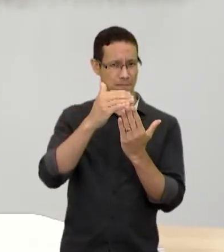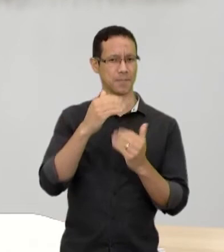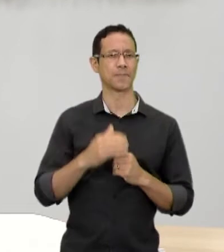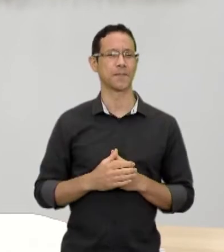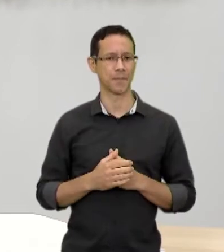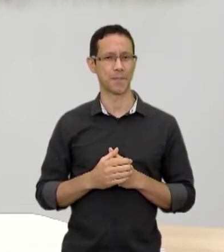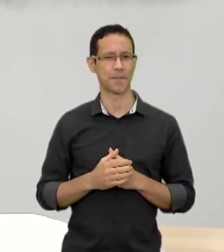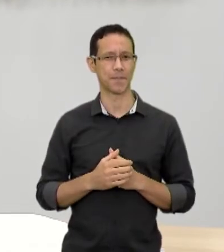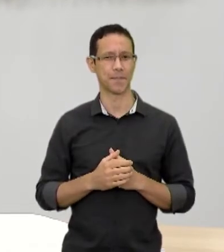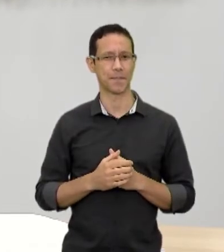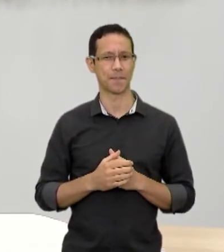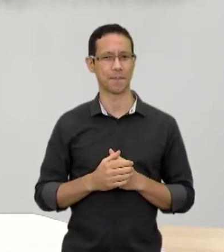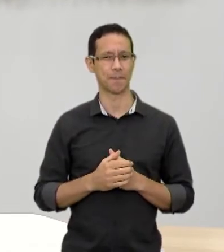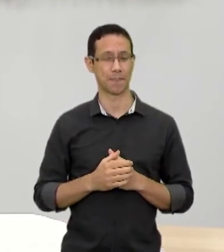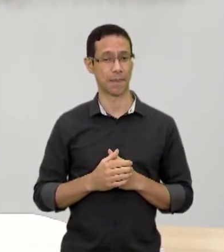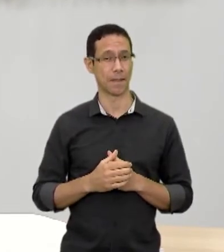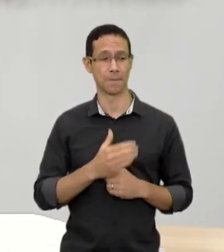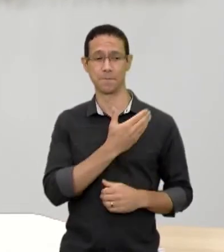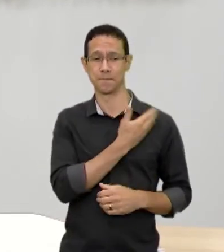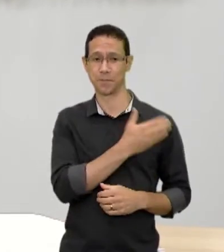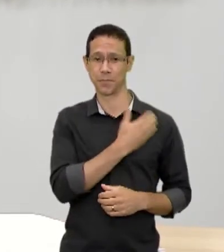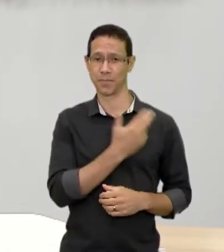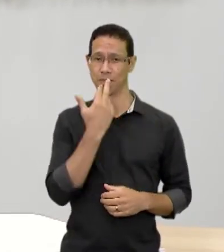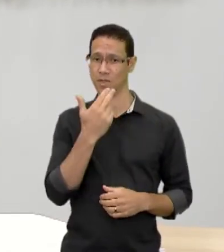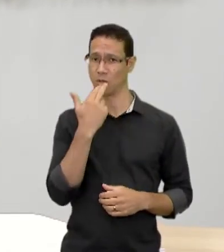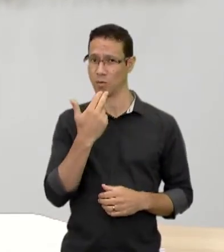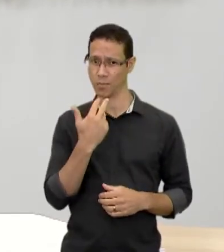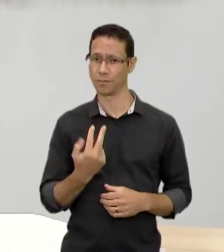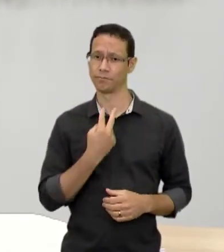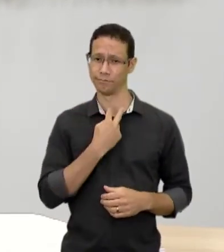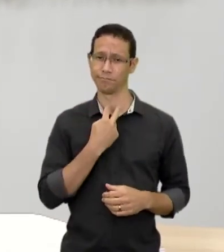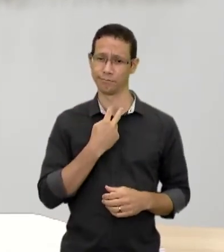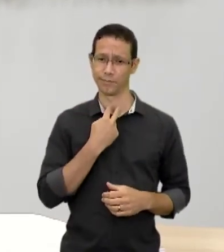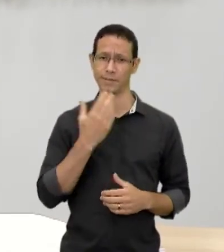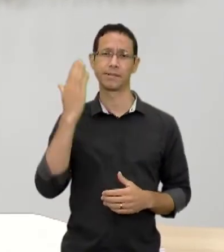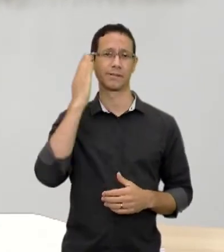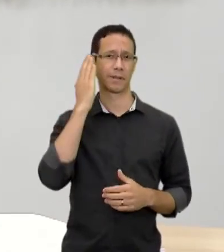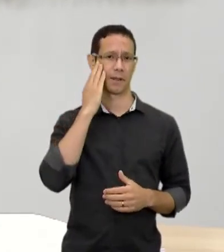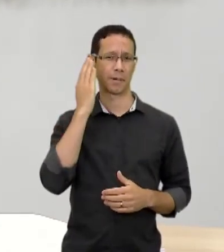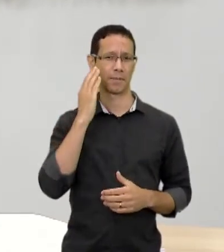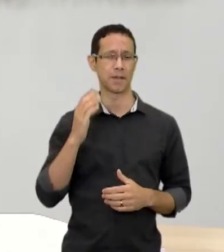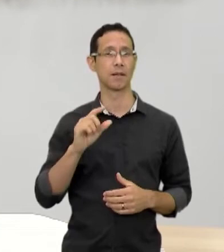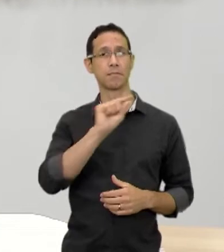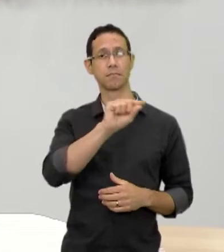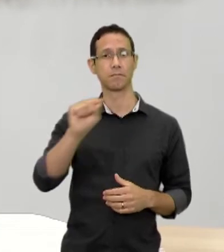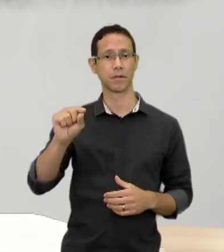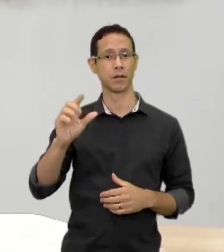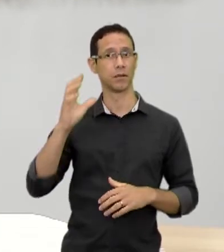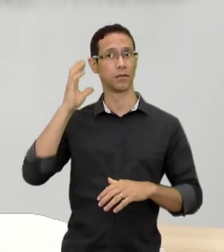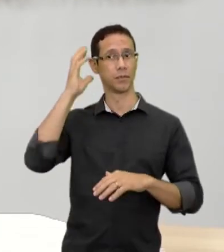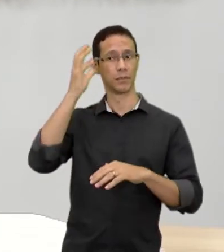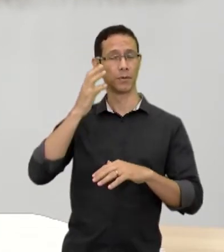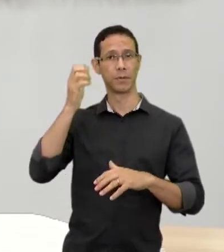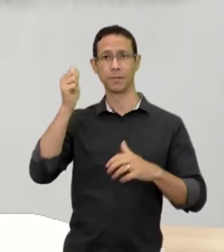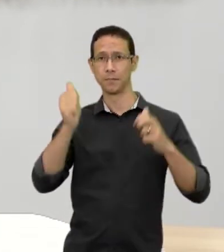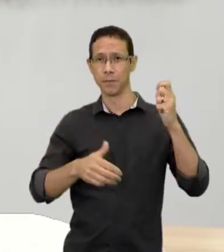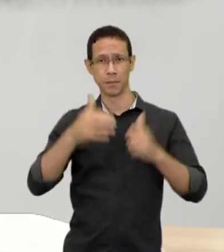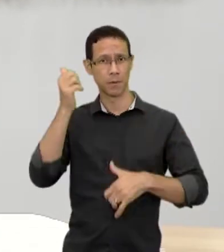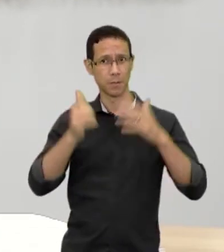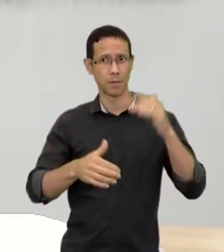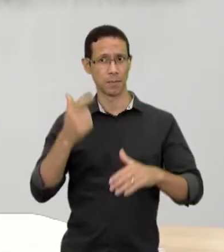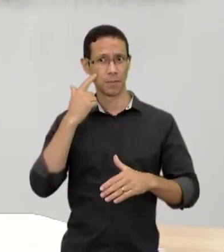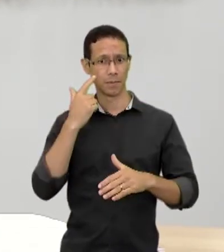desse preconceito linguístico, todo o discurso diz alguma coisa. Sim.